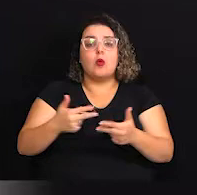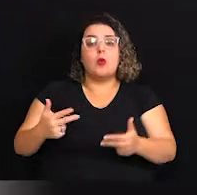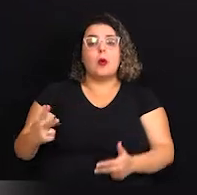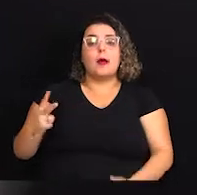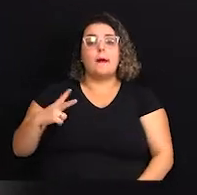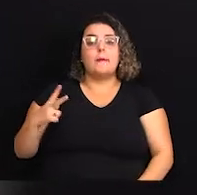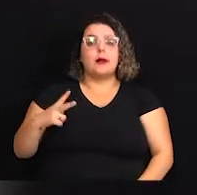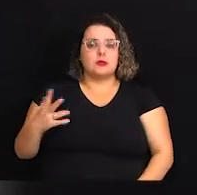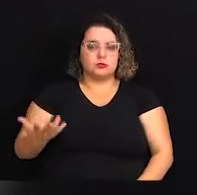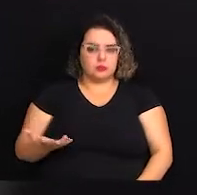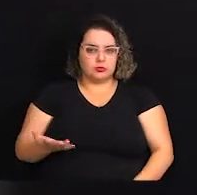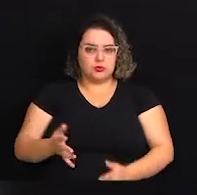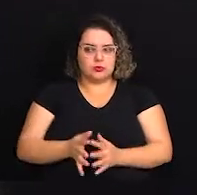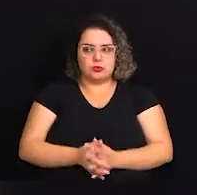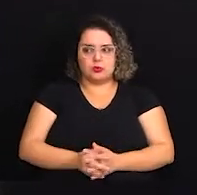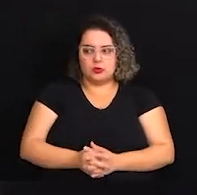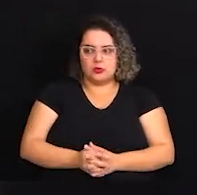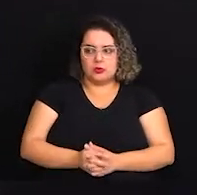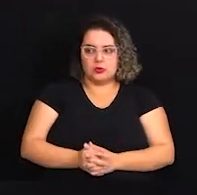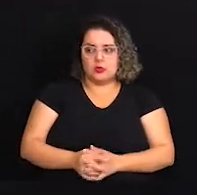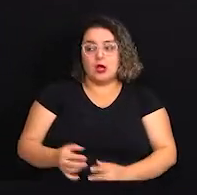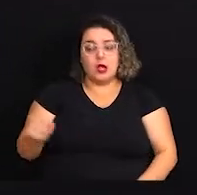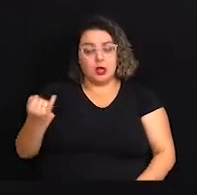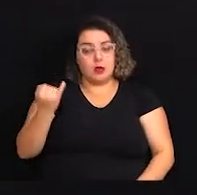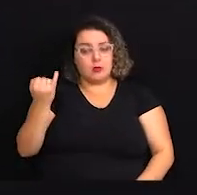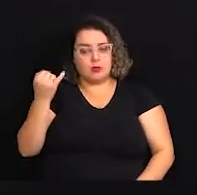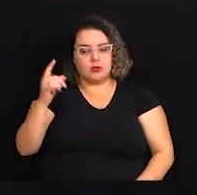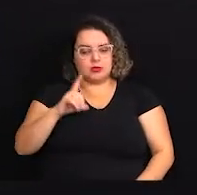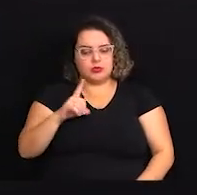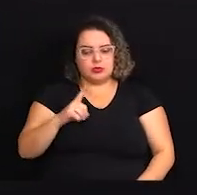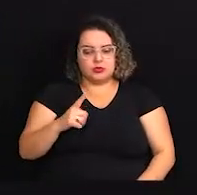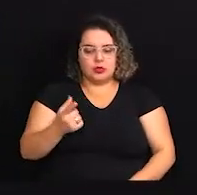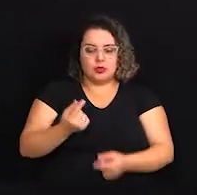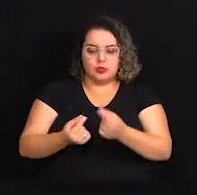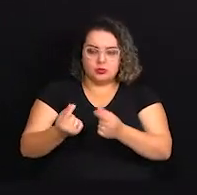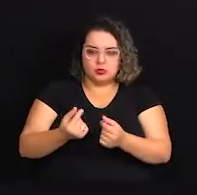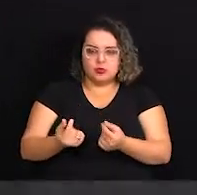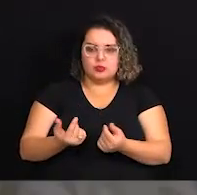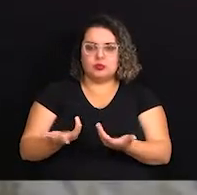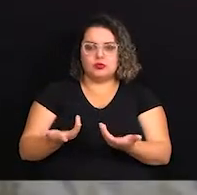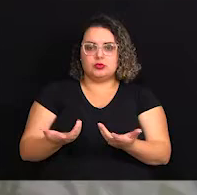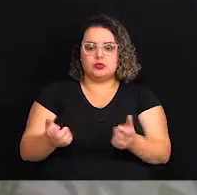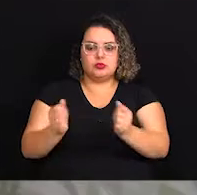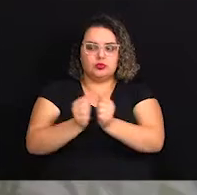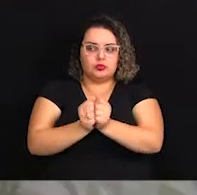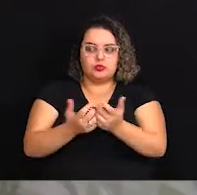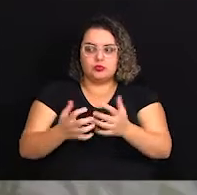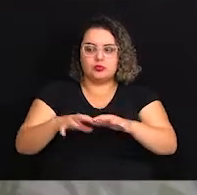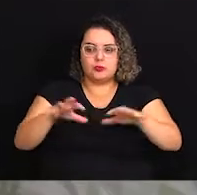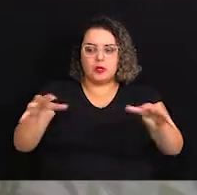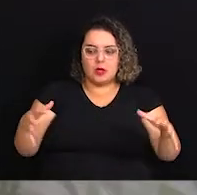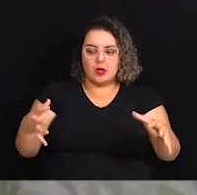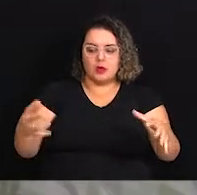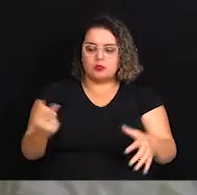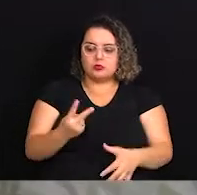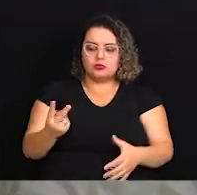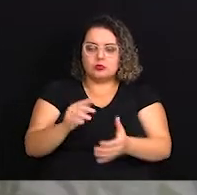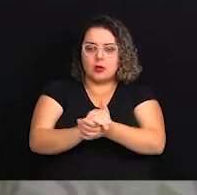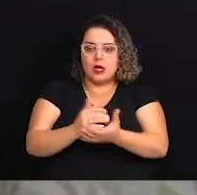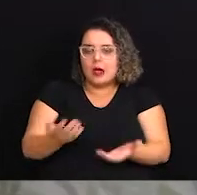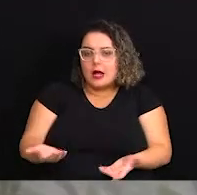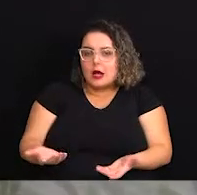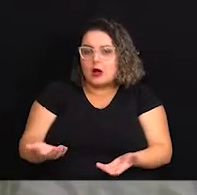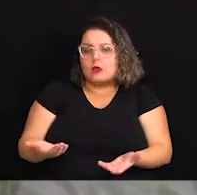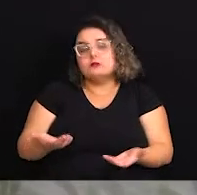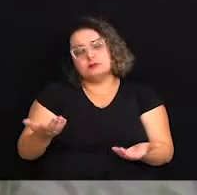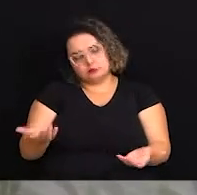pessoais? É interessante a gente ter um dinheiro comum, contas separadas, contas conjuntas. Então acho que a gente pode